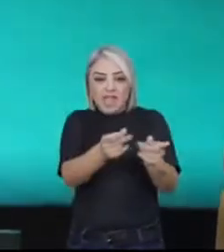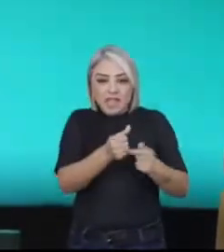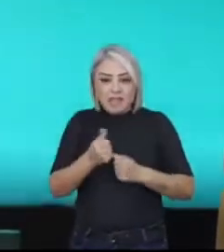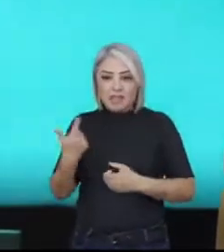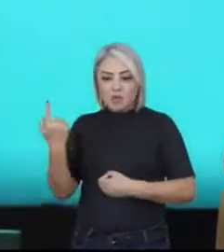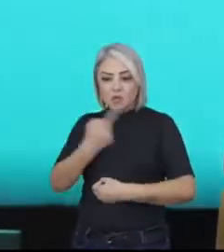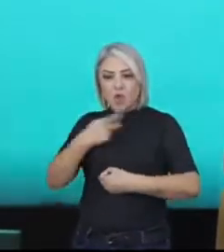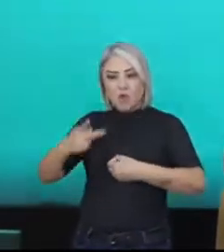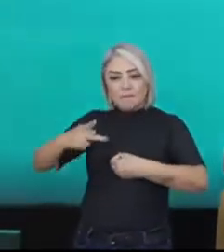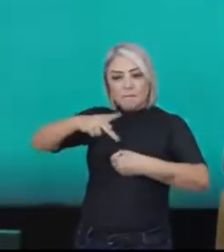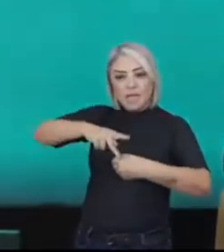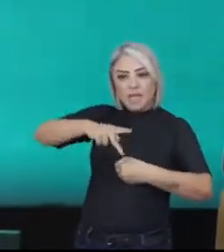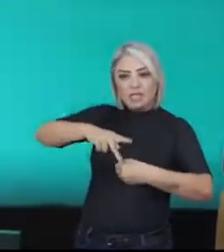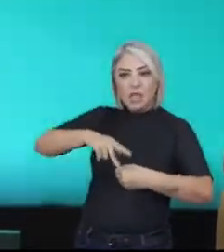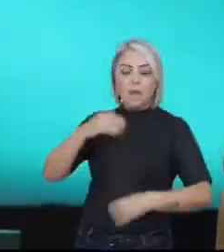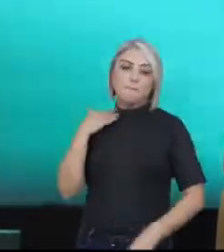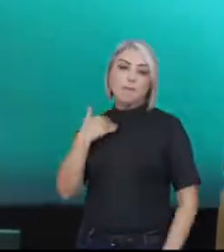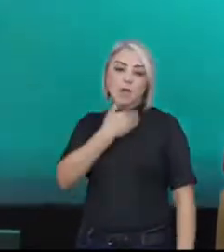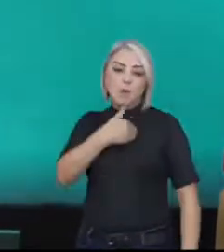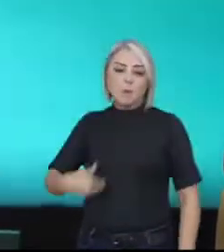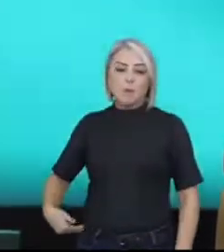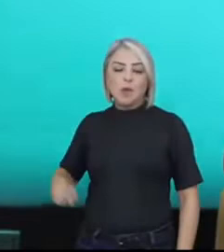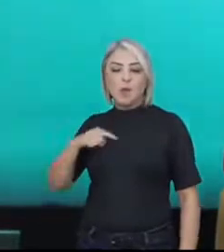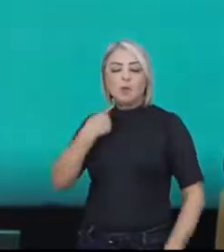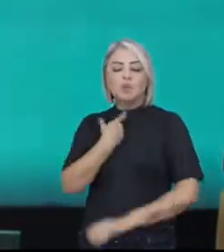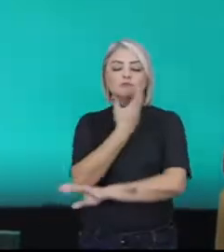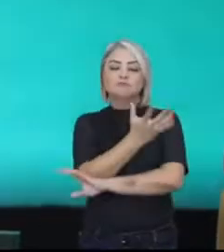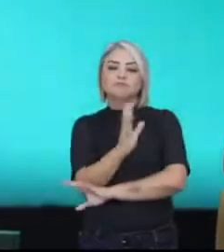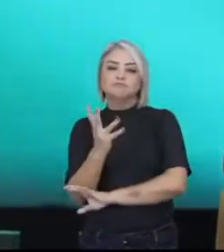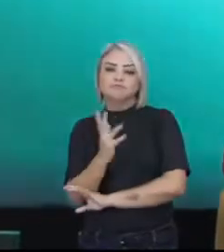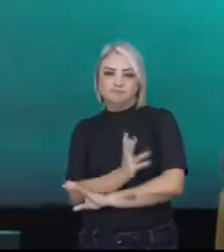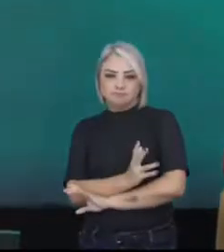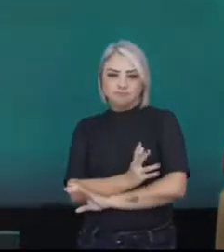bancos públicos, nosso meio ambiente. Entrego